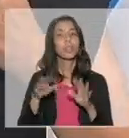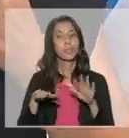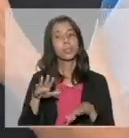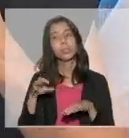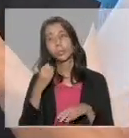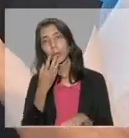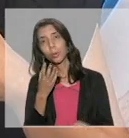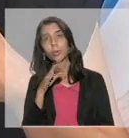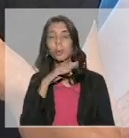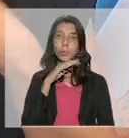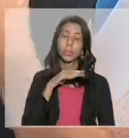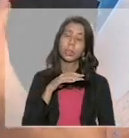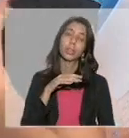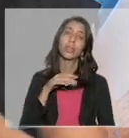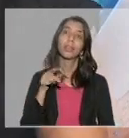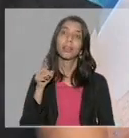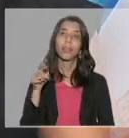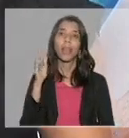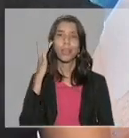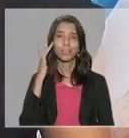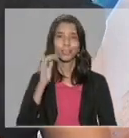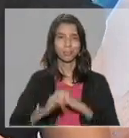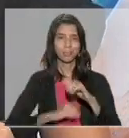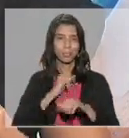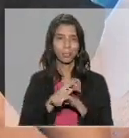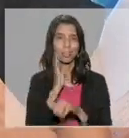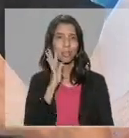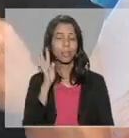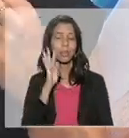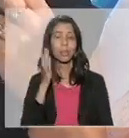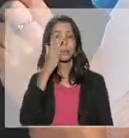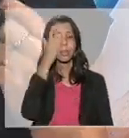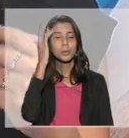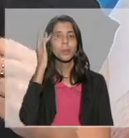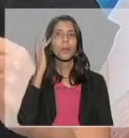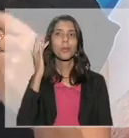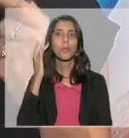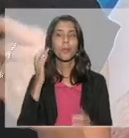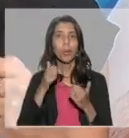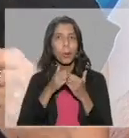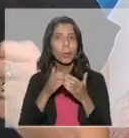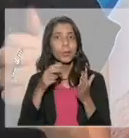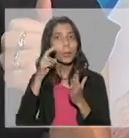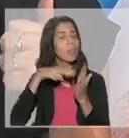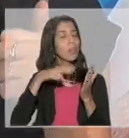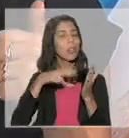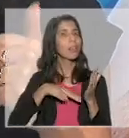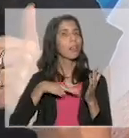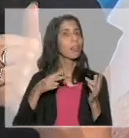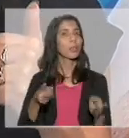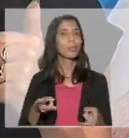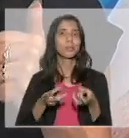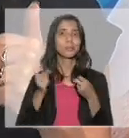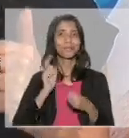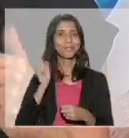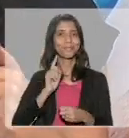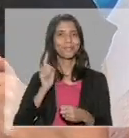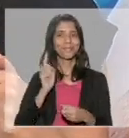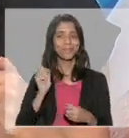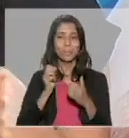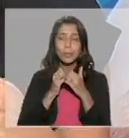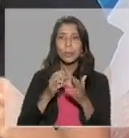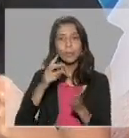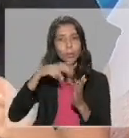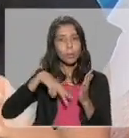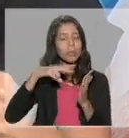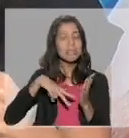legal e tem um lado que não é legal. E esse lado que eu acho legal é que assim, as pessoas começaram a ler mais sem se tocar de que elas estavam